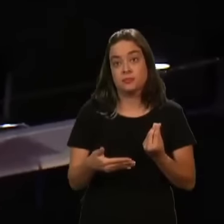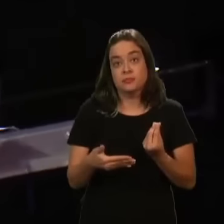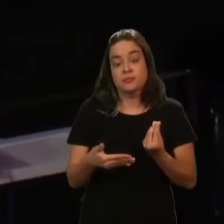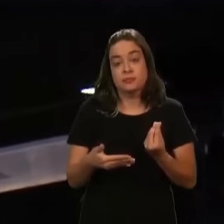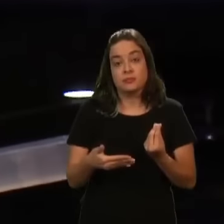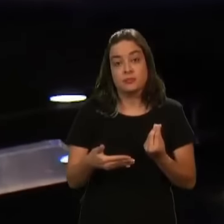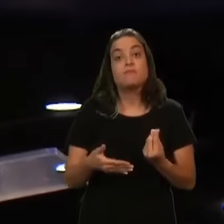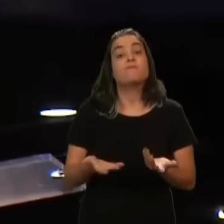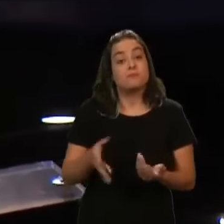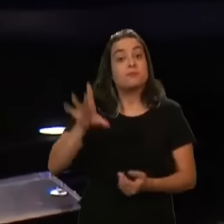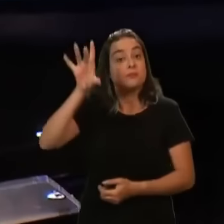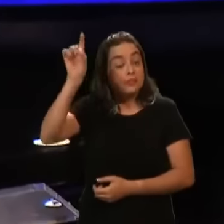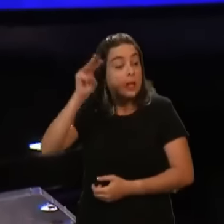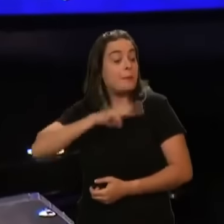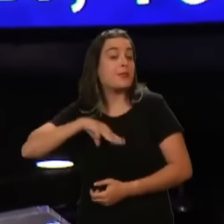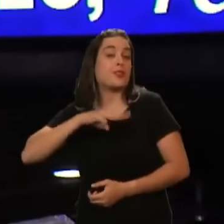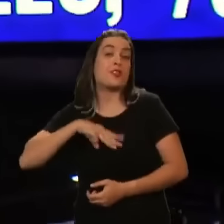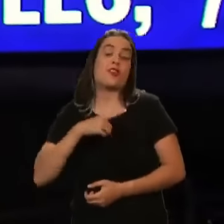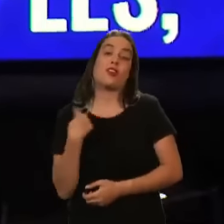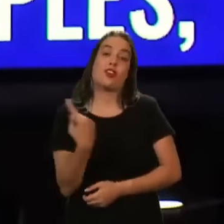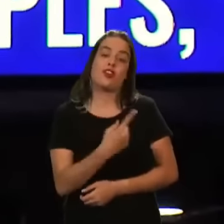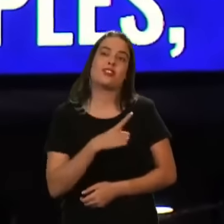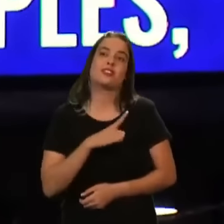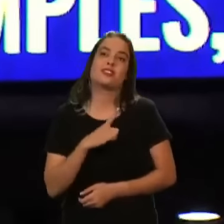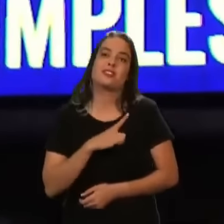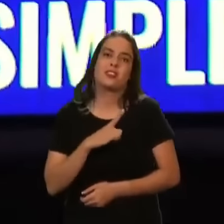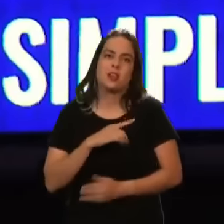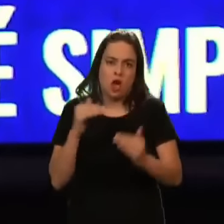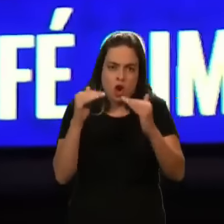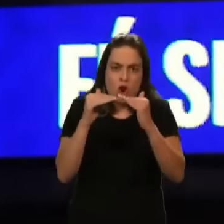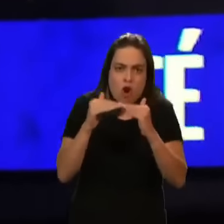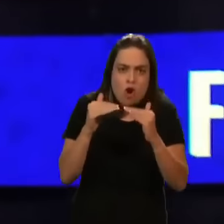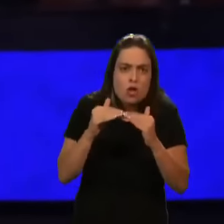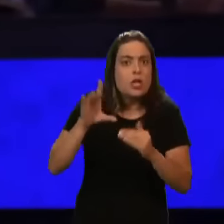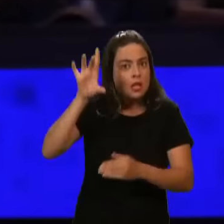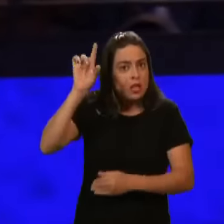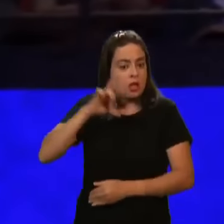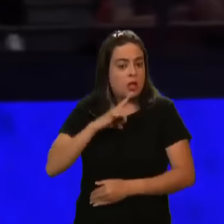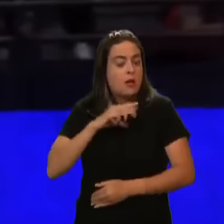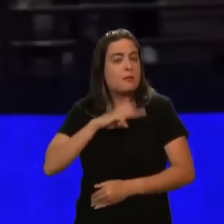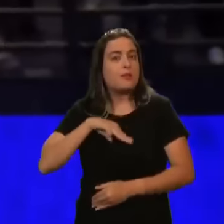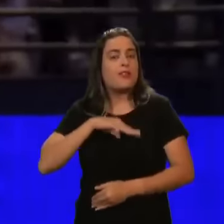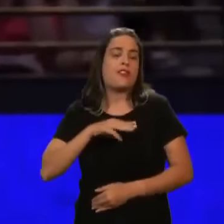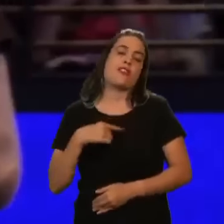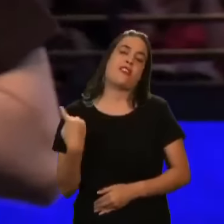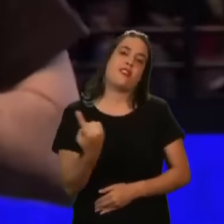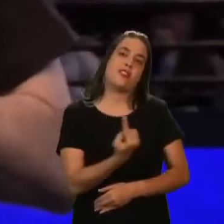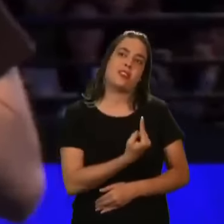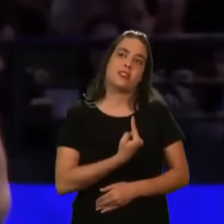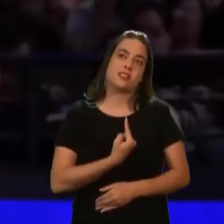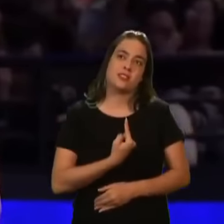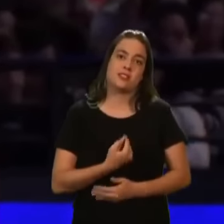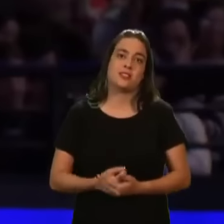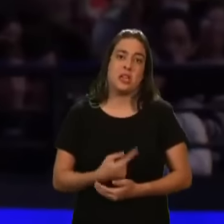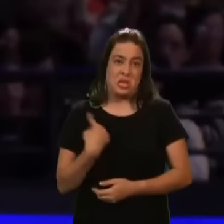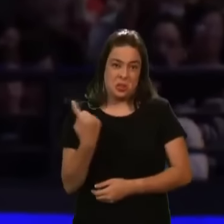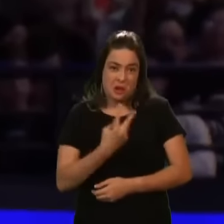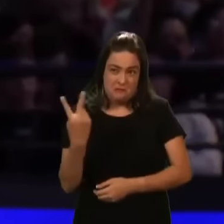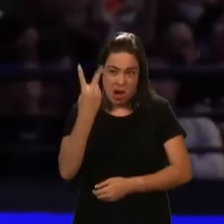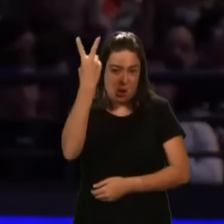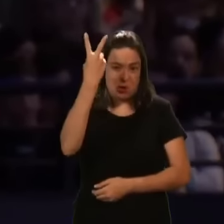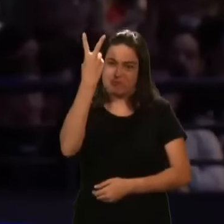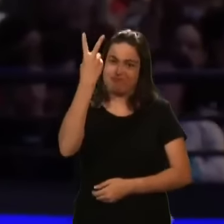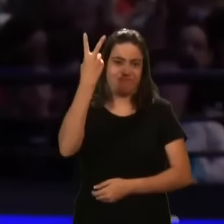só Deus para ter misericórdia de nós. Quem concorda que é só Deus para ter misericórdia de nós? Gente, nós não valemos nada.